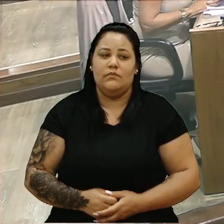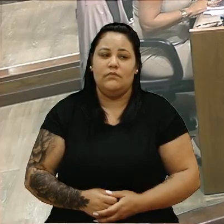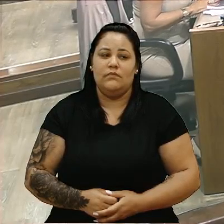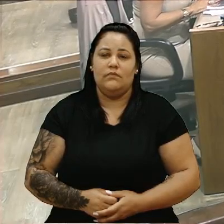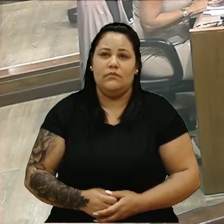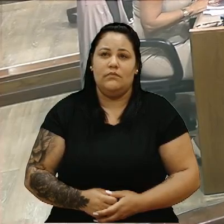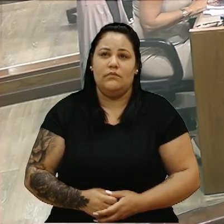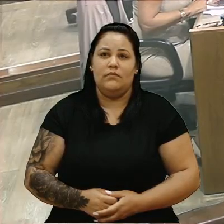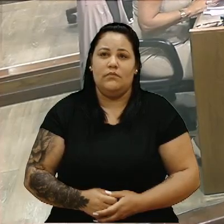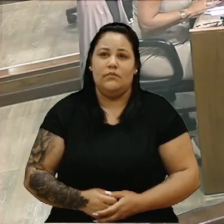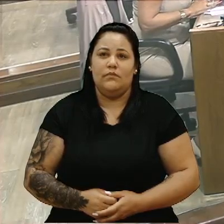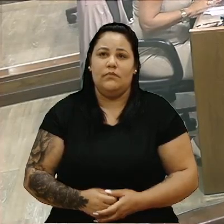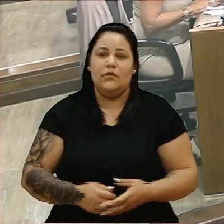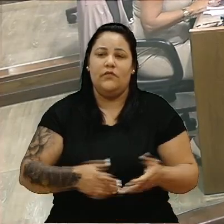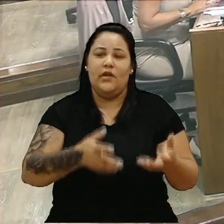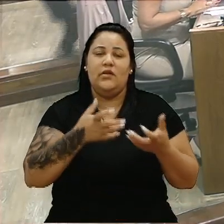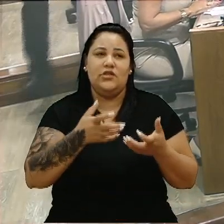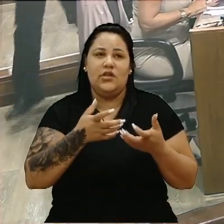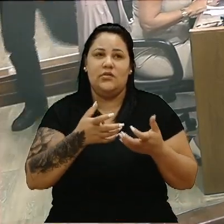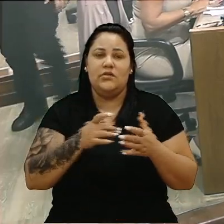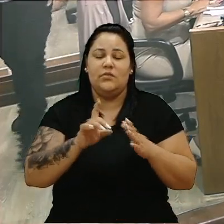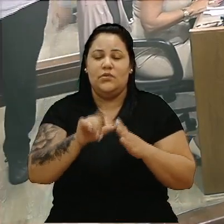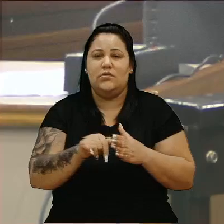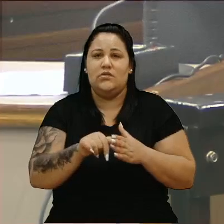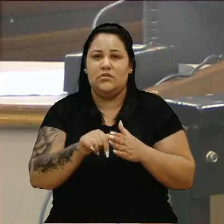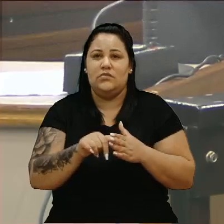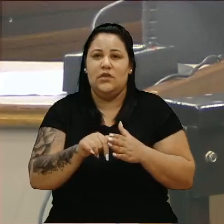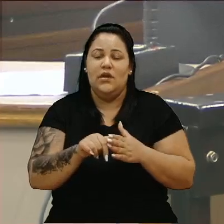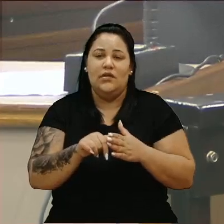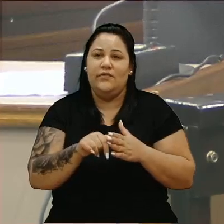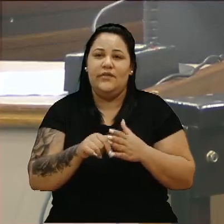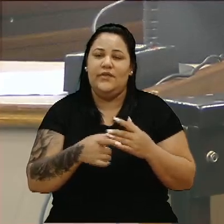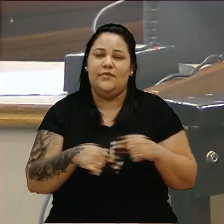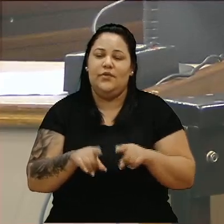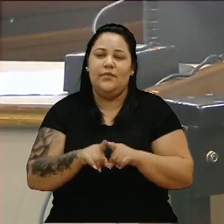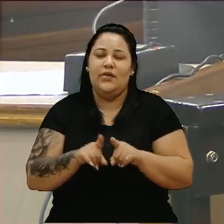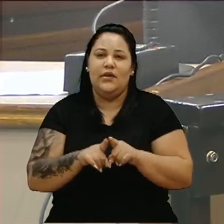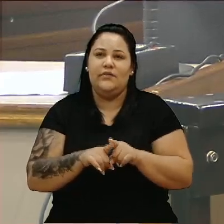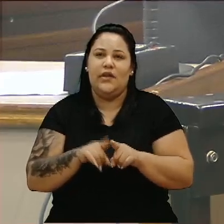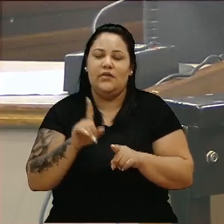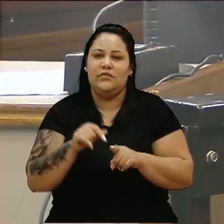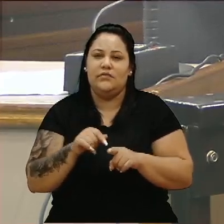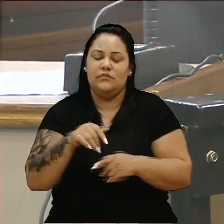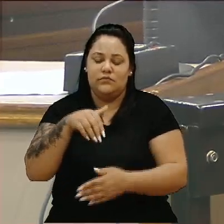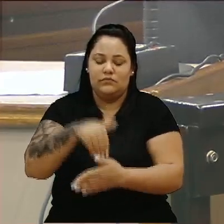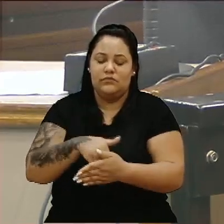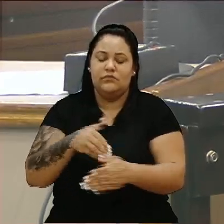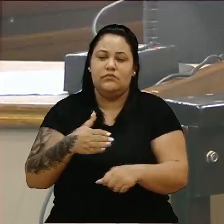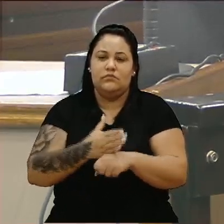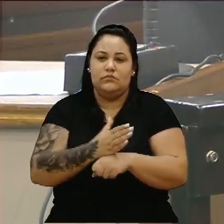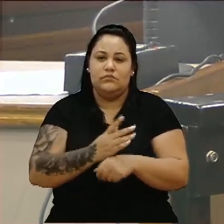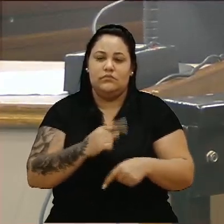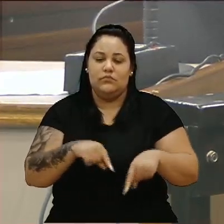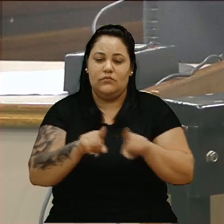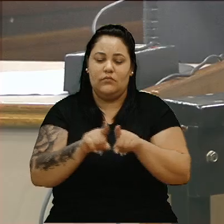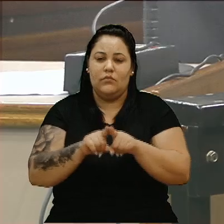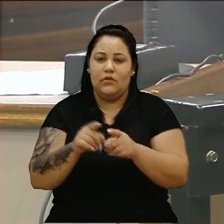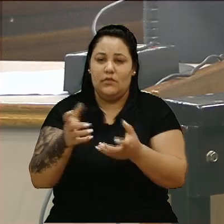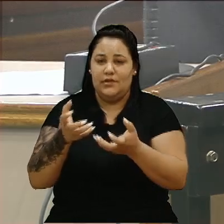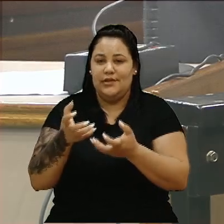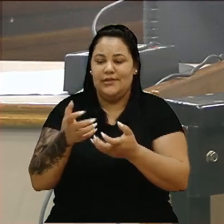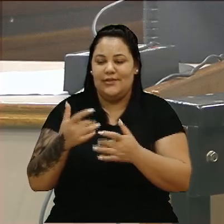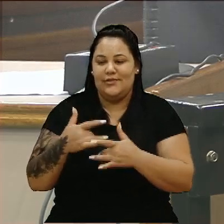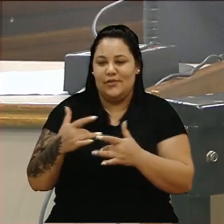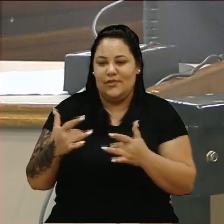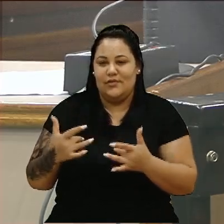frente. Quero dizer que, em momento, já vamos votar favorável. E também queria deixar aqui ser solidário